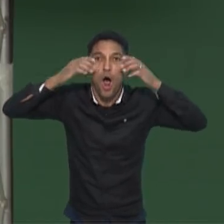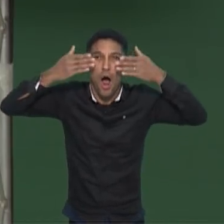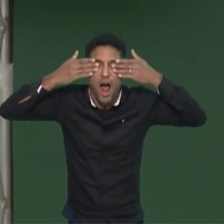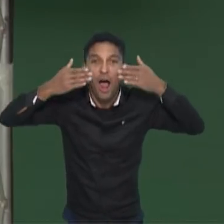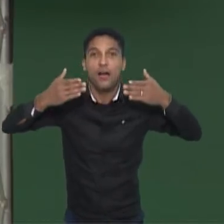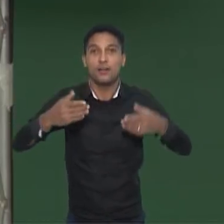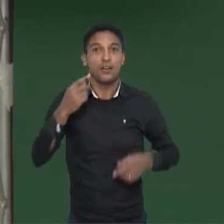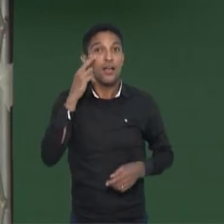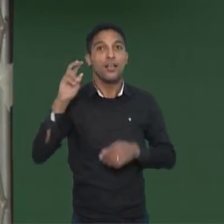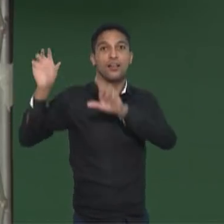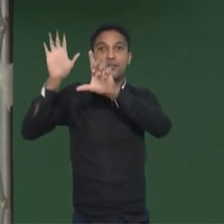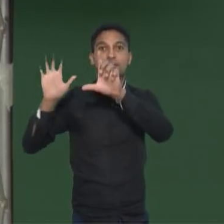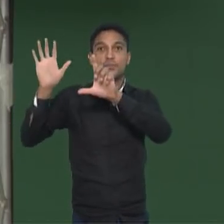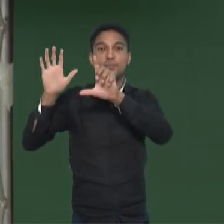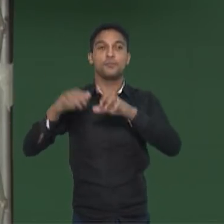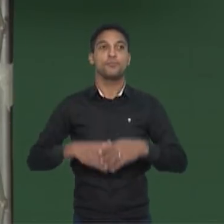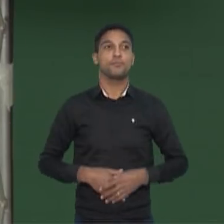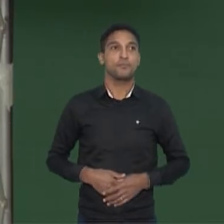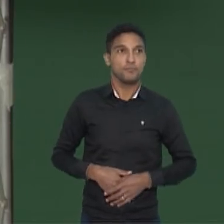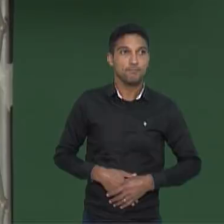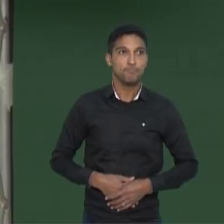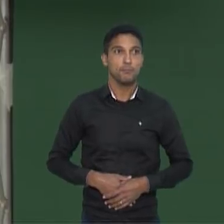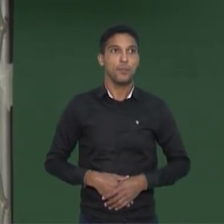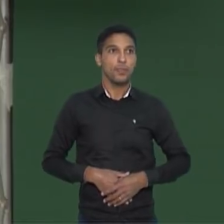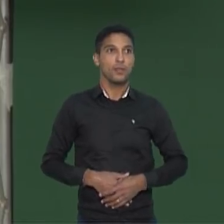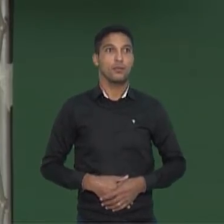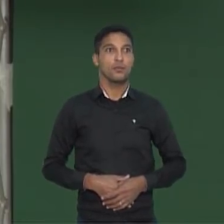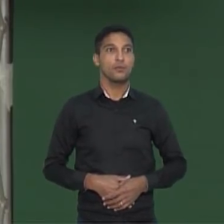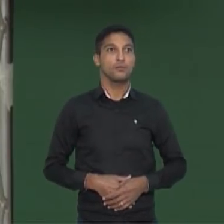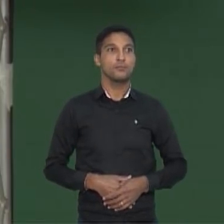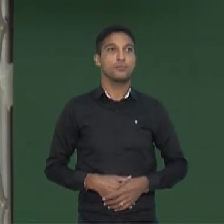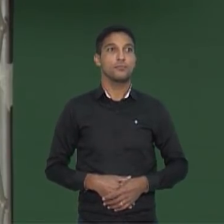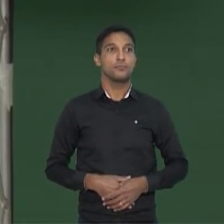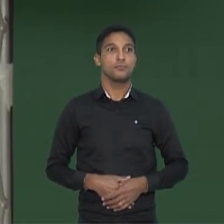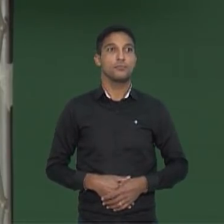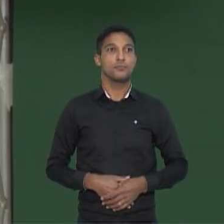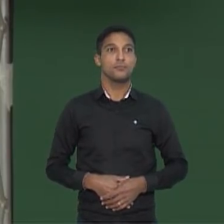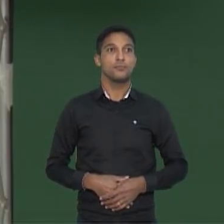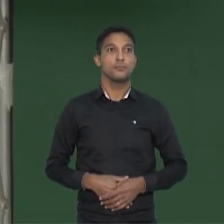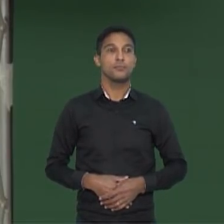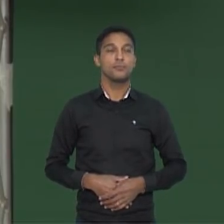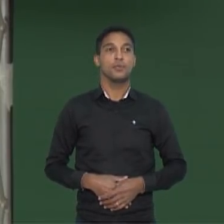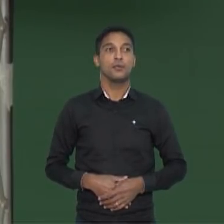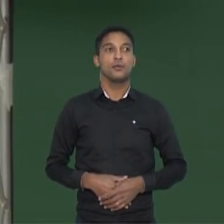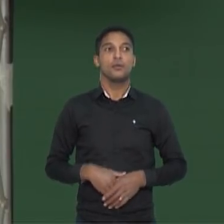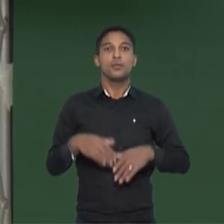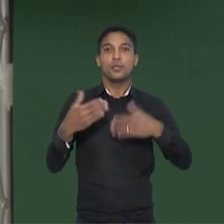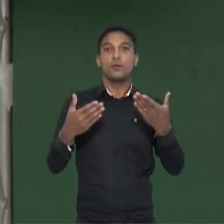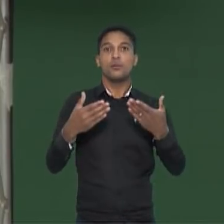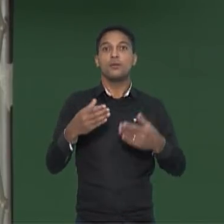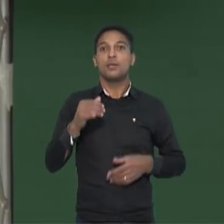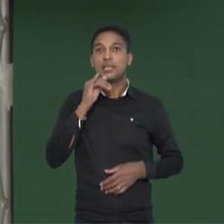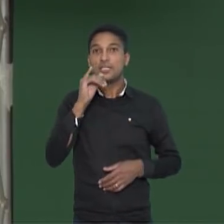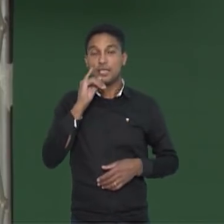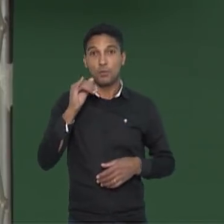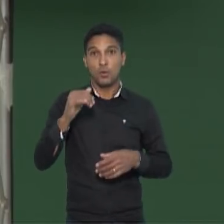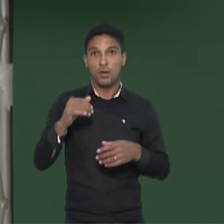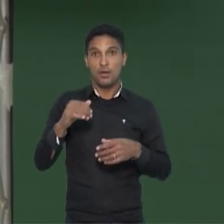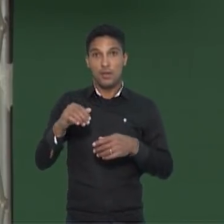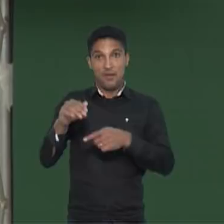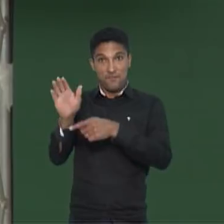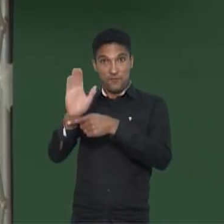em histórias de terror americanas. Então, antes de se fazer o produto do